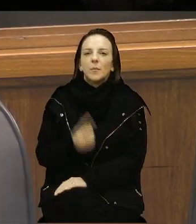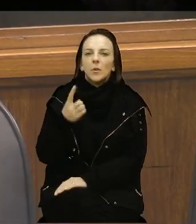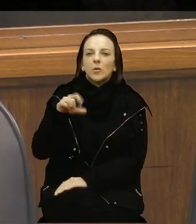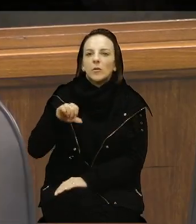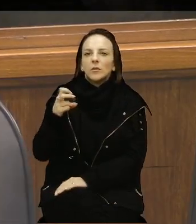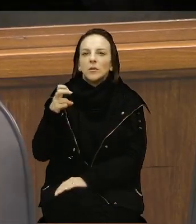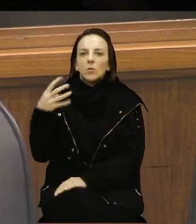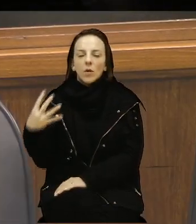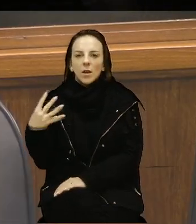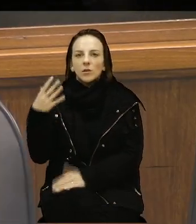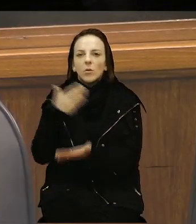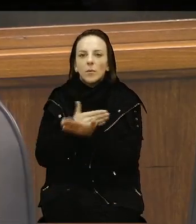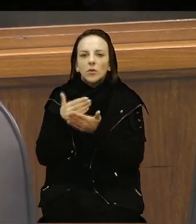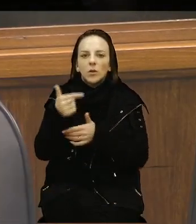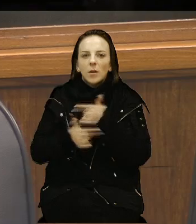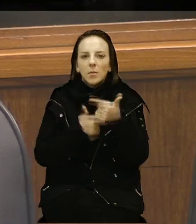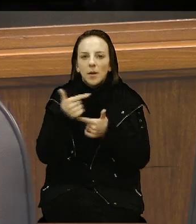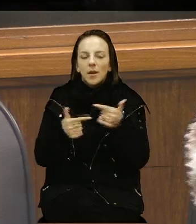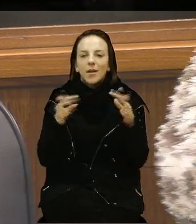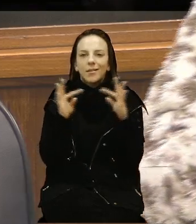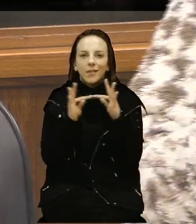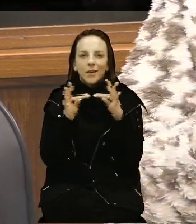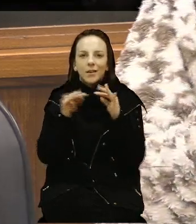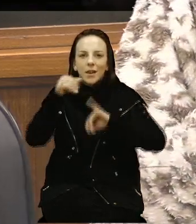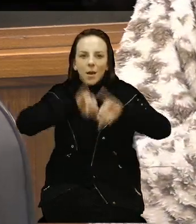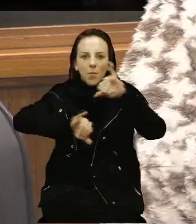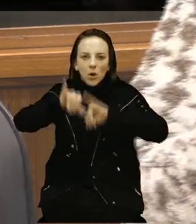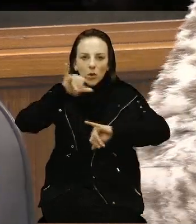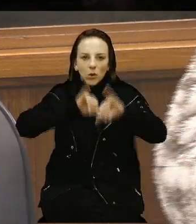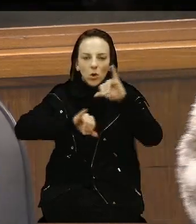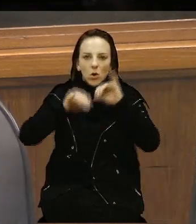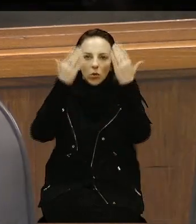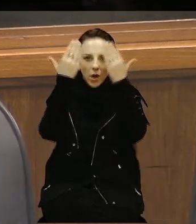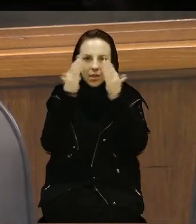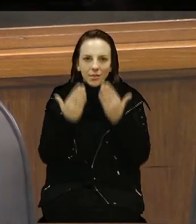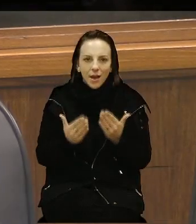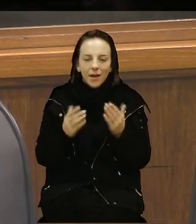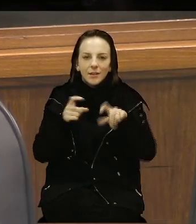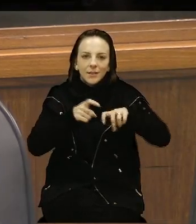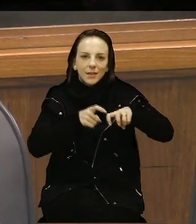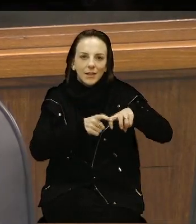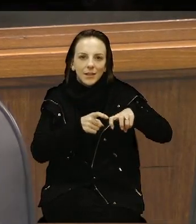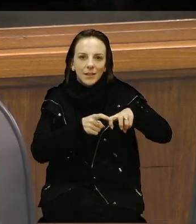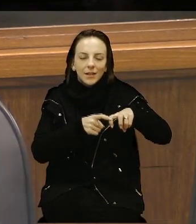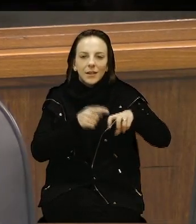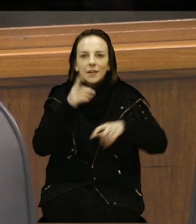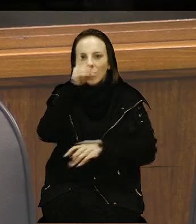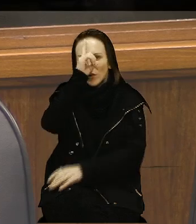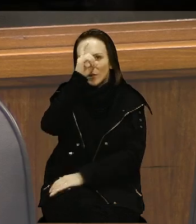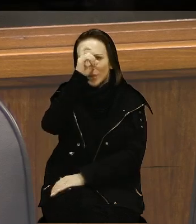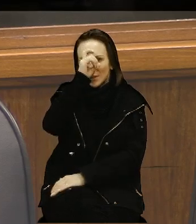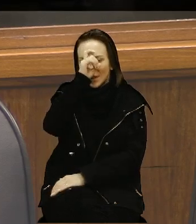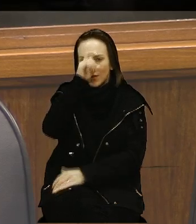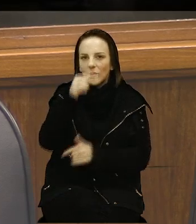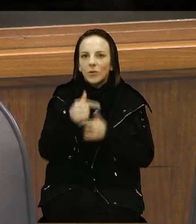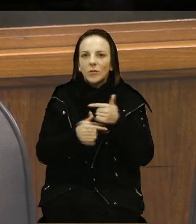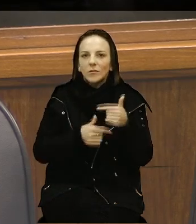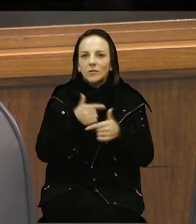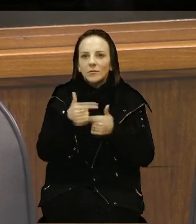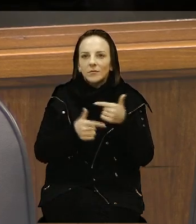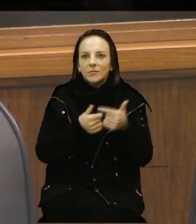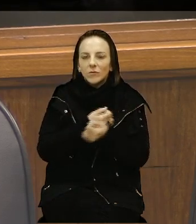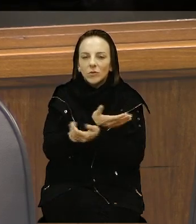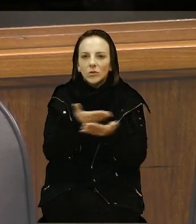1954, começou a trabalhar como técnica de laboratório de análises clínicas do Hospital Servidores do Estado,